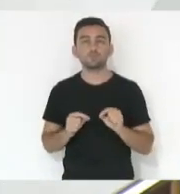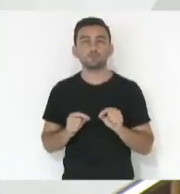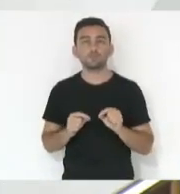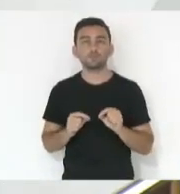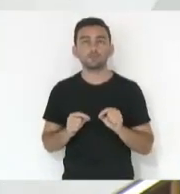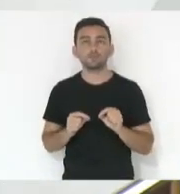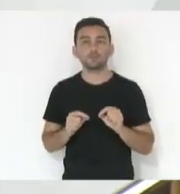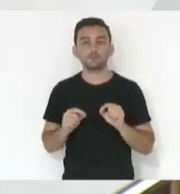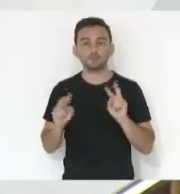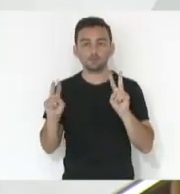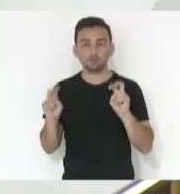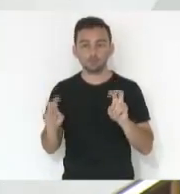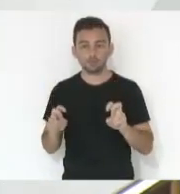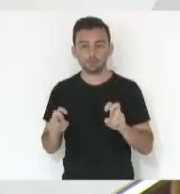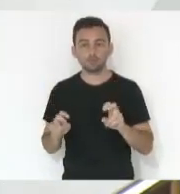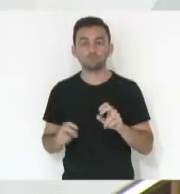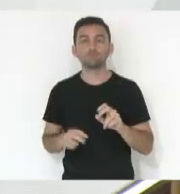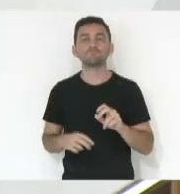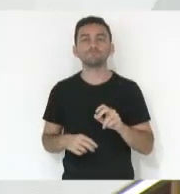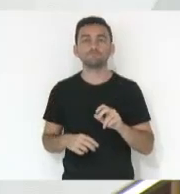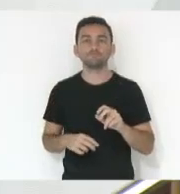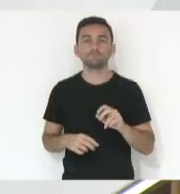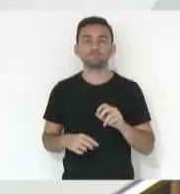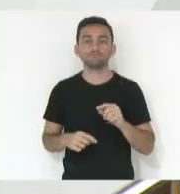a questão das políticas públicas,